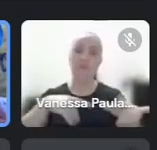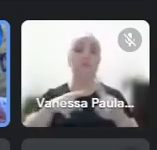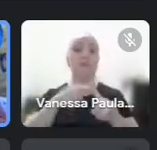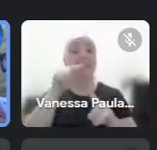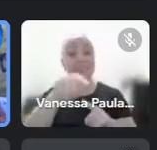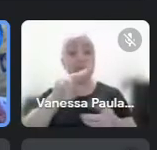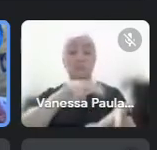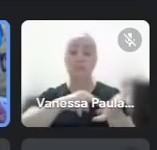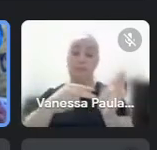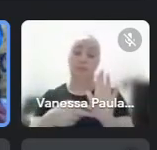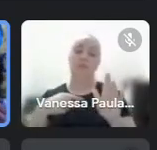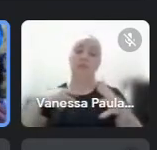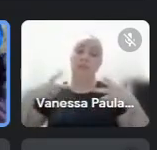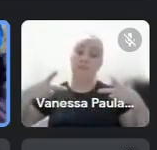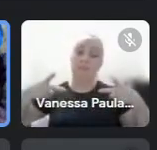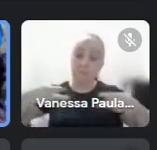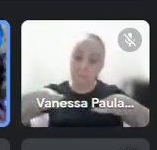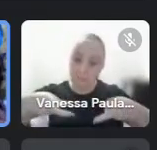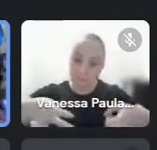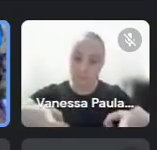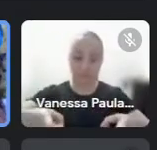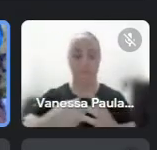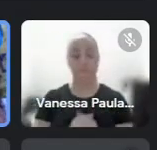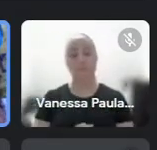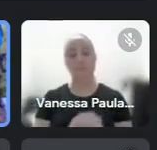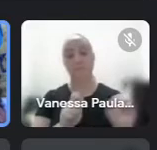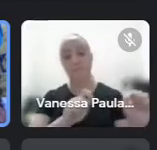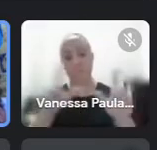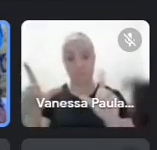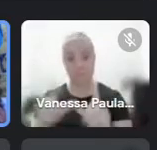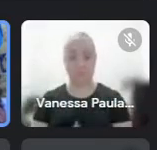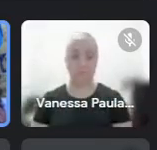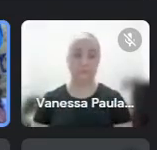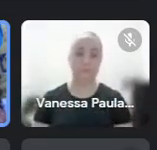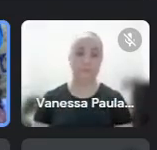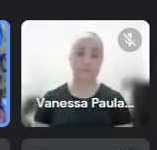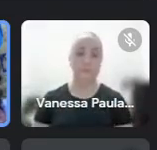tá, gente? Pode passar.